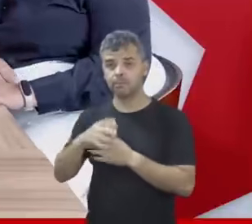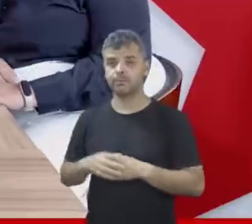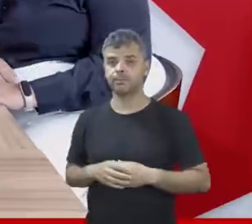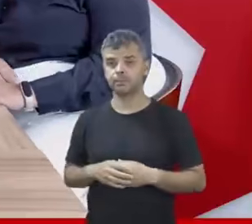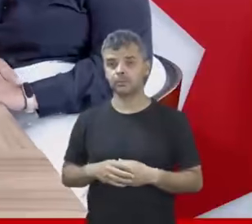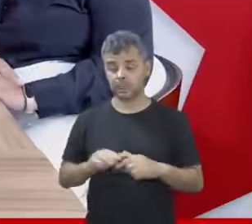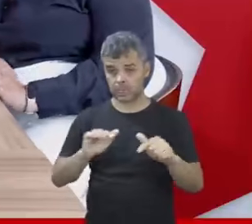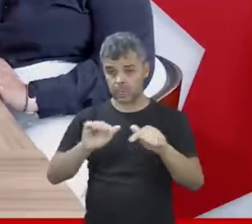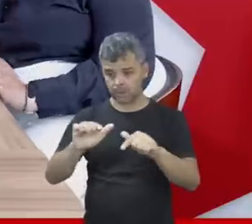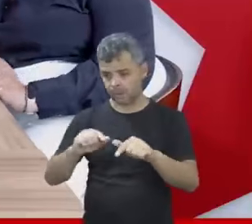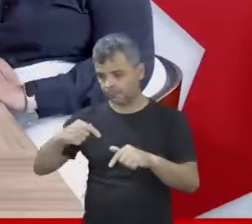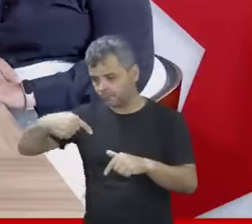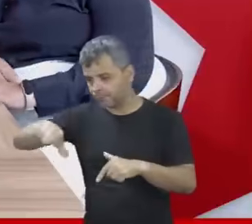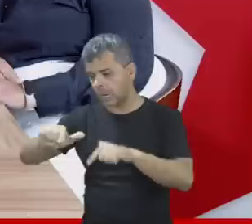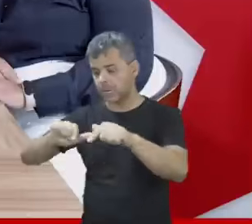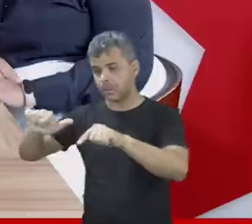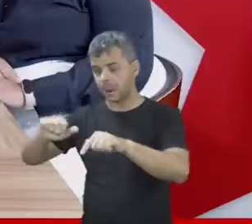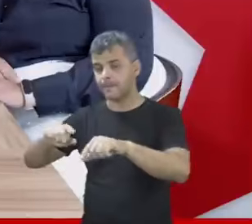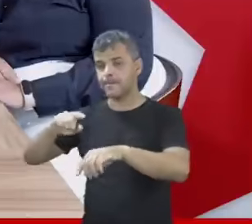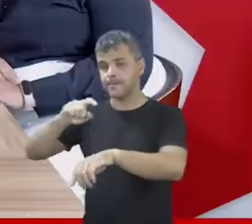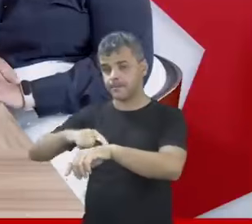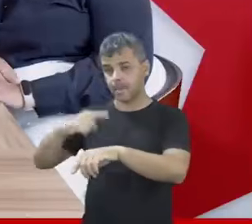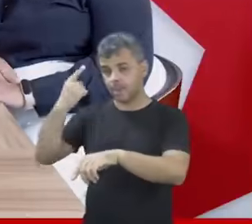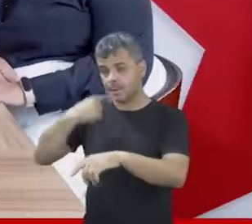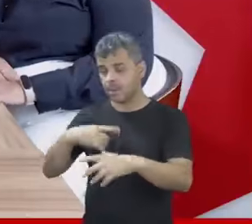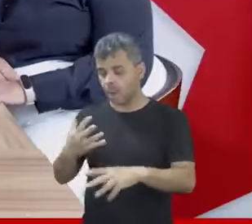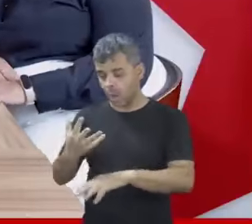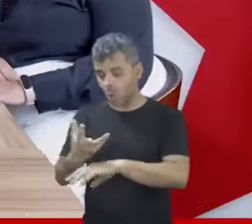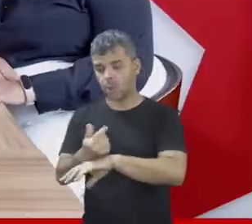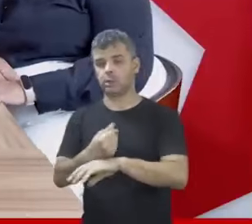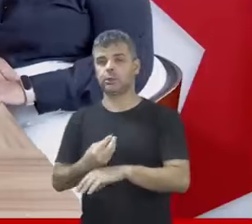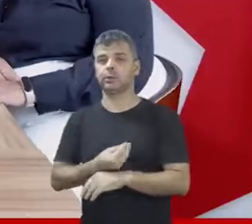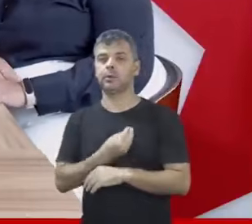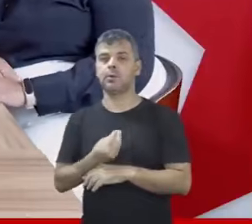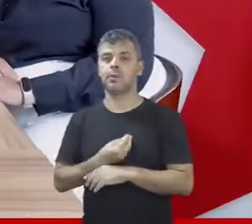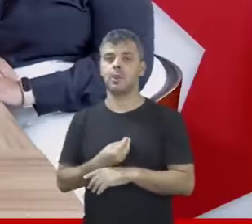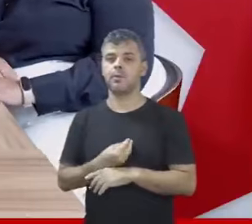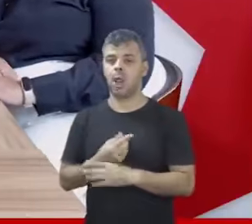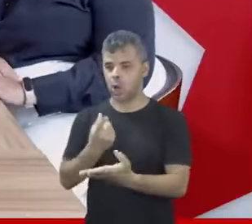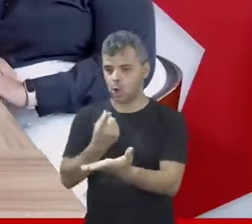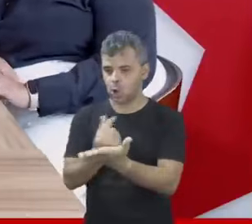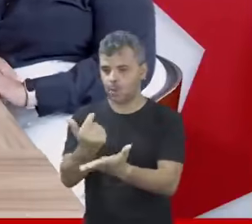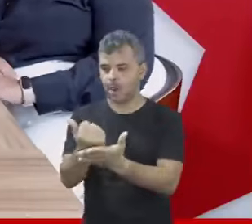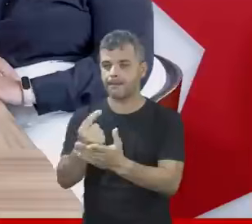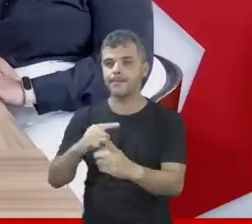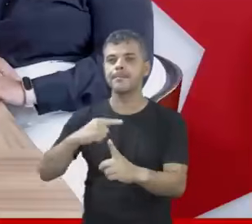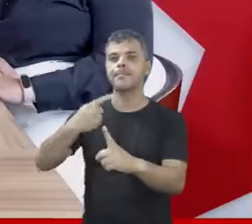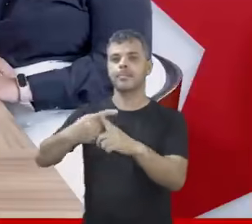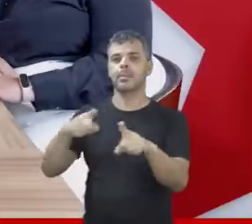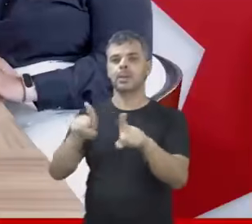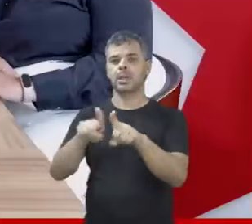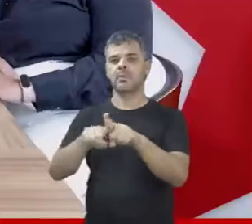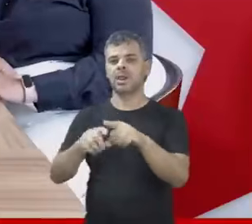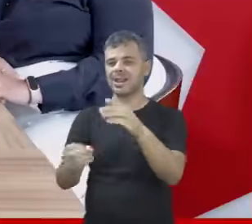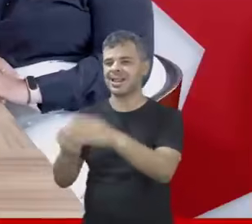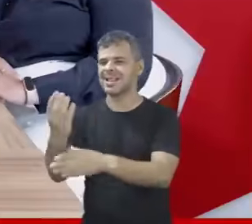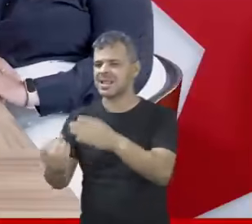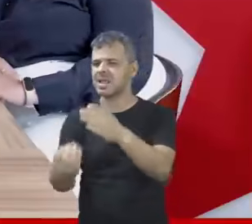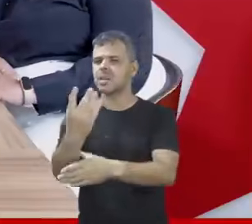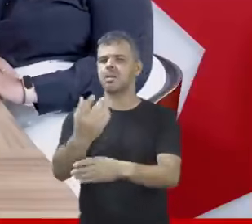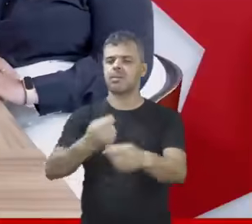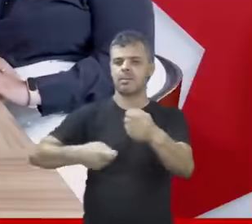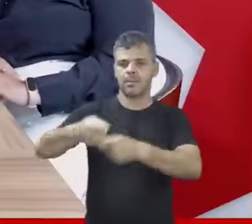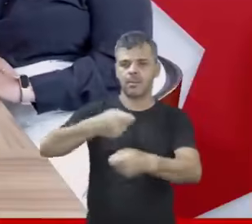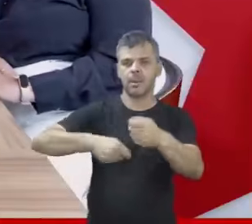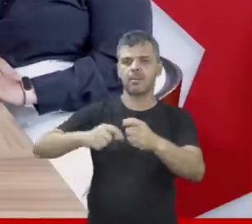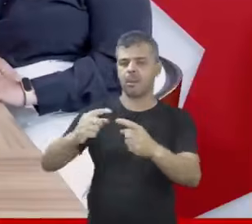o trabalhador vai trabalhar menos horas, vai ter mais qualidade de vida, vai consumir mais. Então, ele vai gerar mais